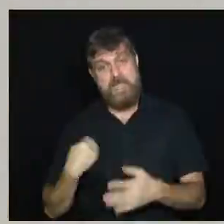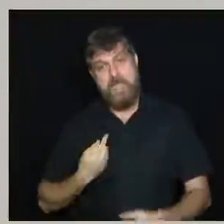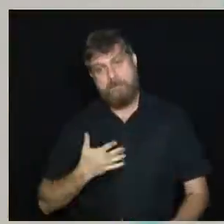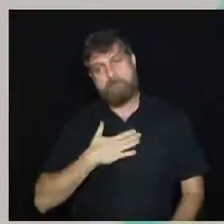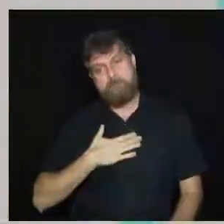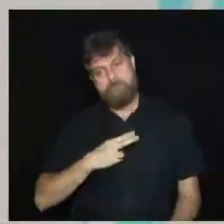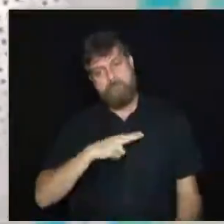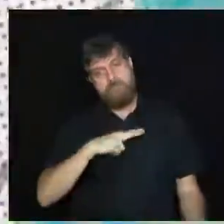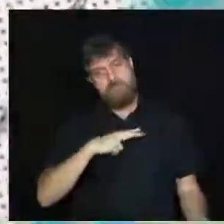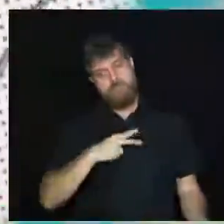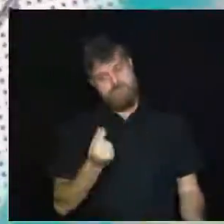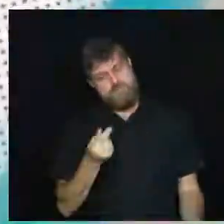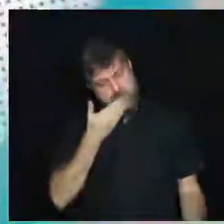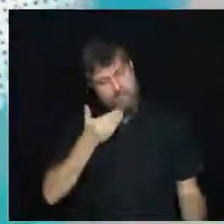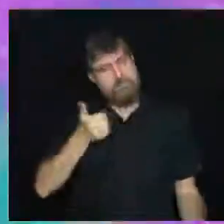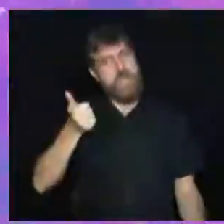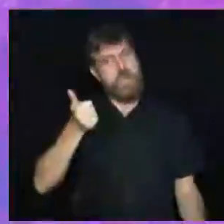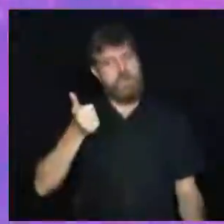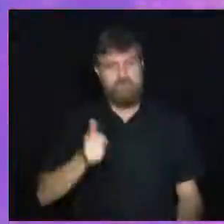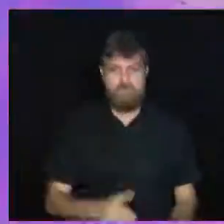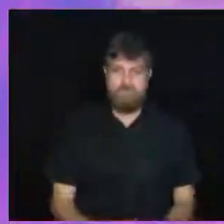comigo.